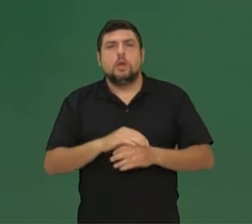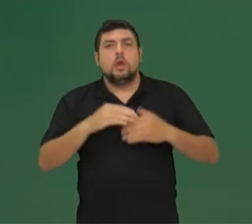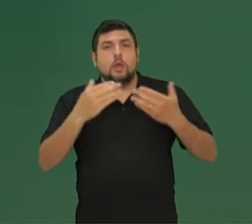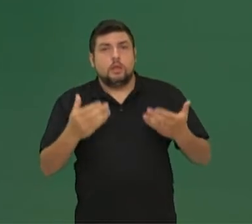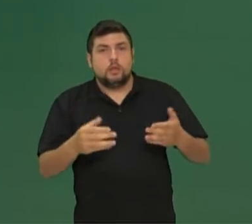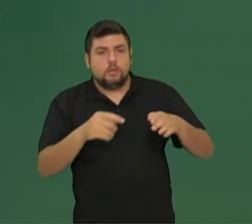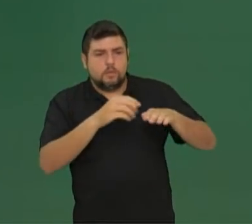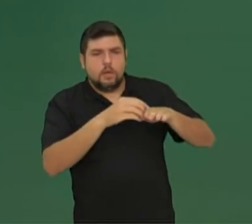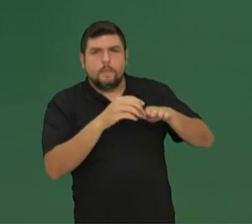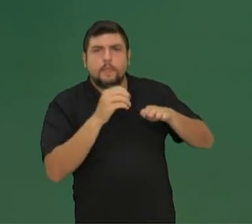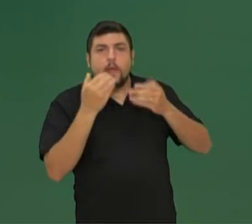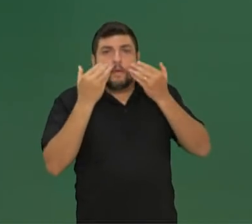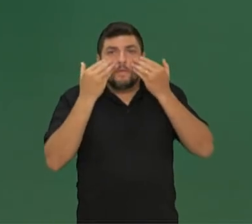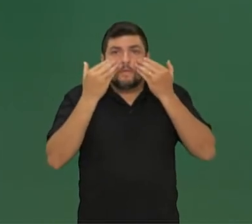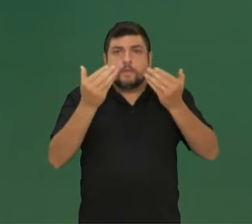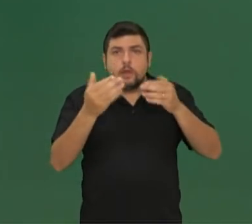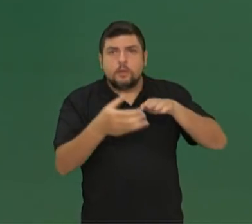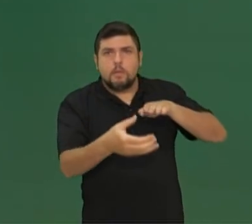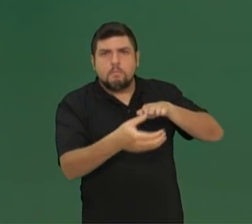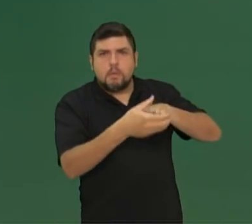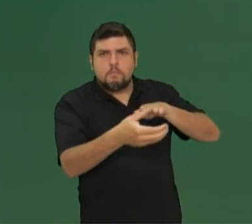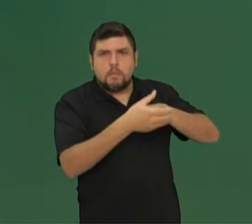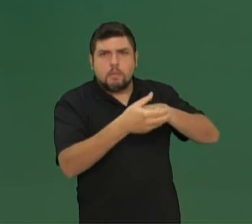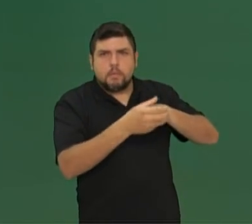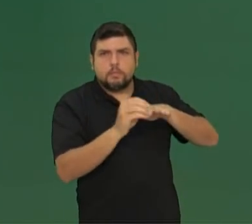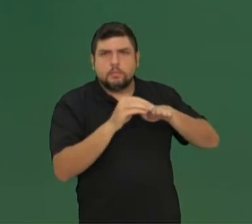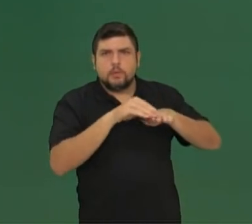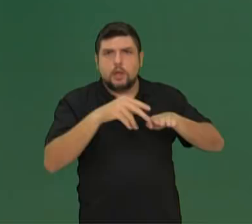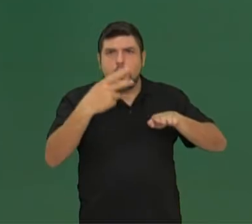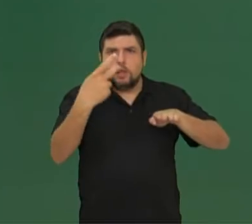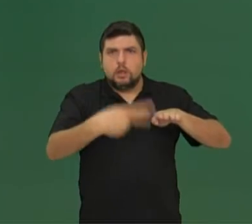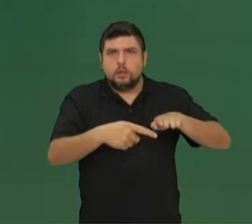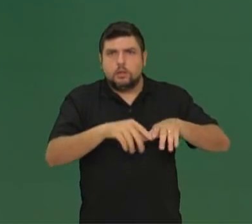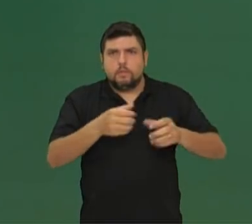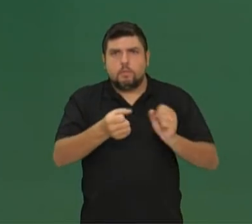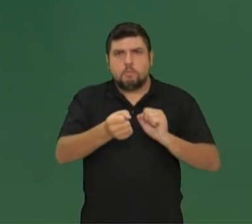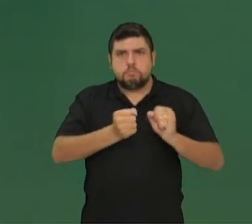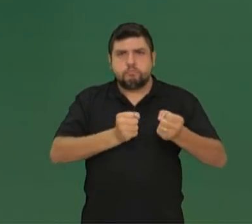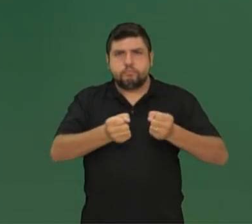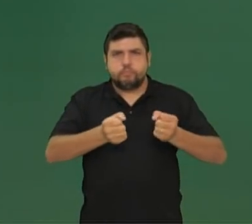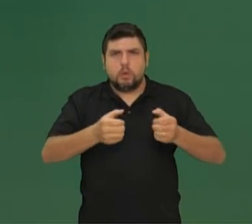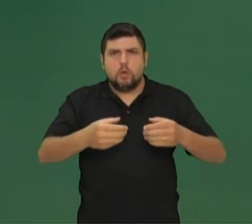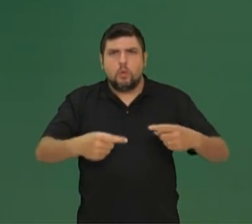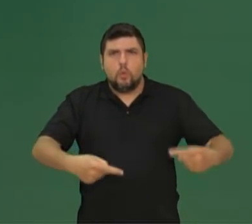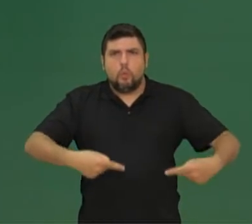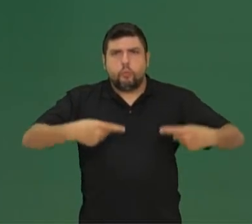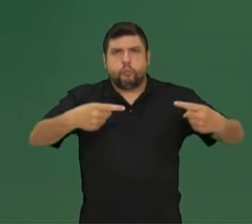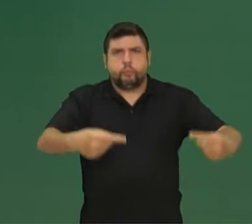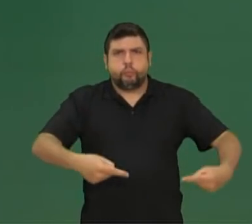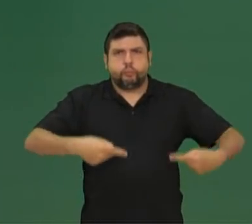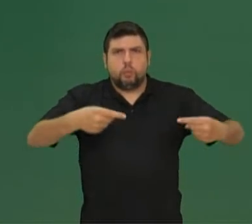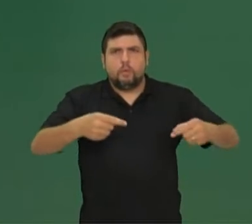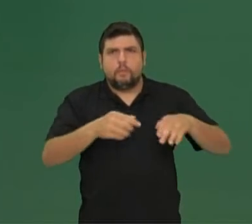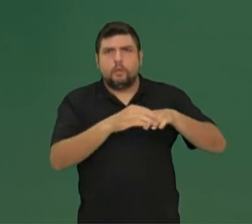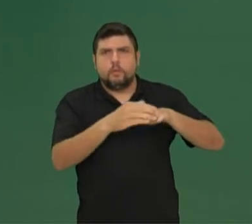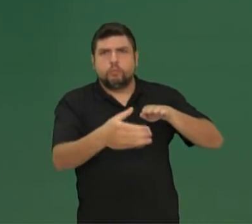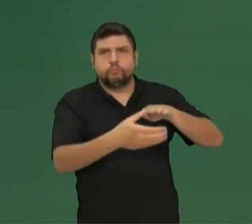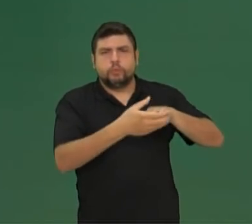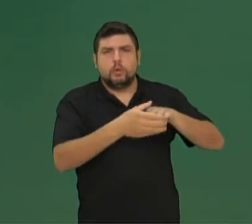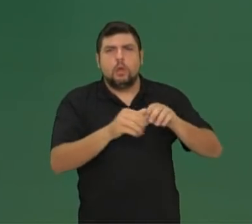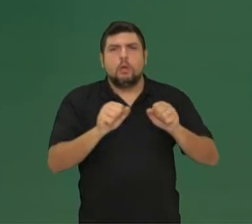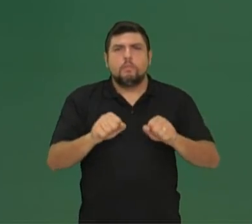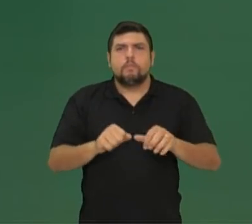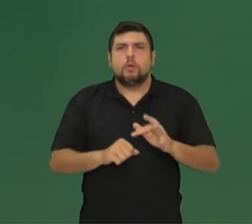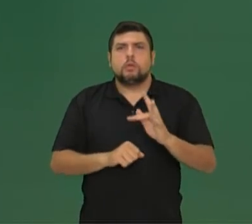pesos dianteiros para esse determinado maquinário, ele pode ser expresso em função de x,